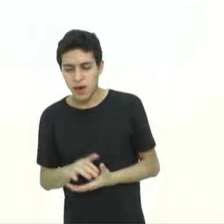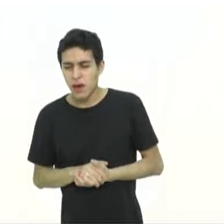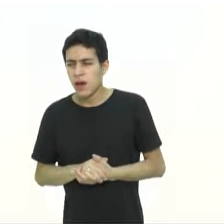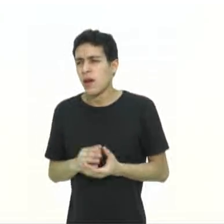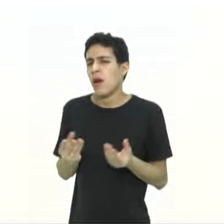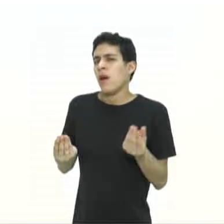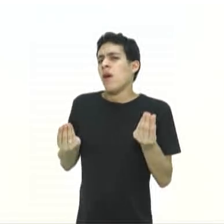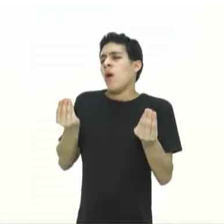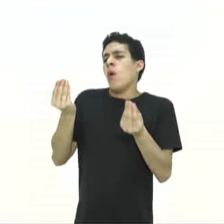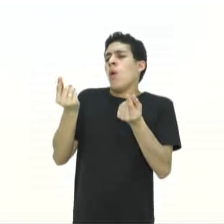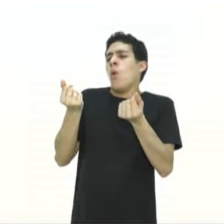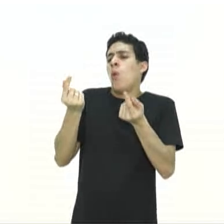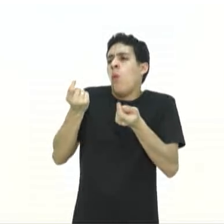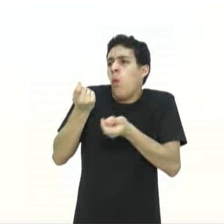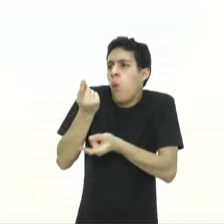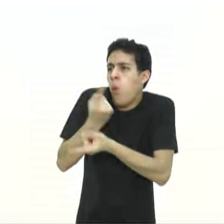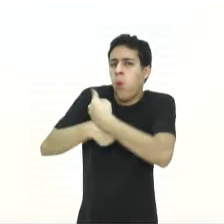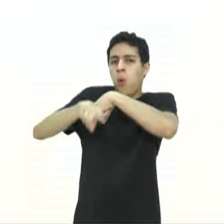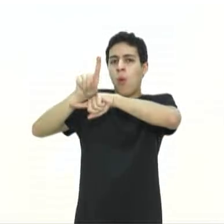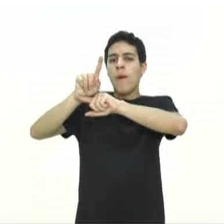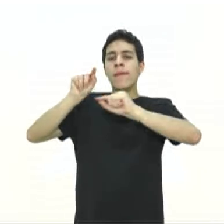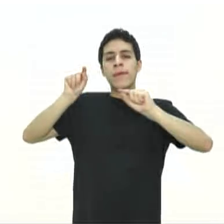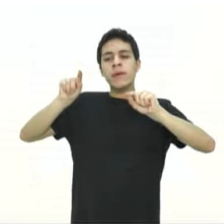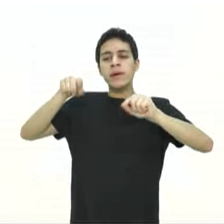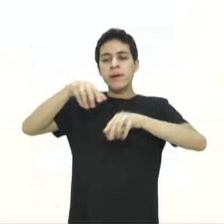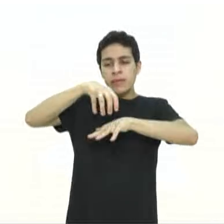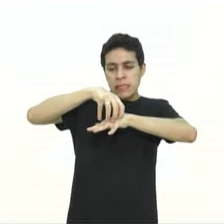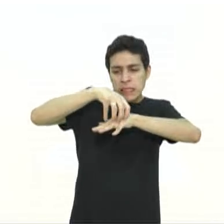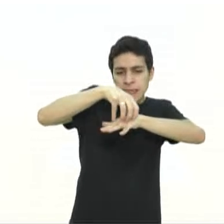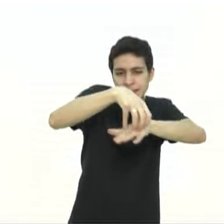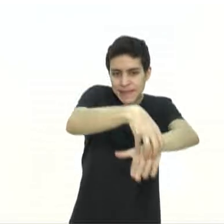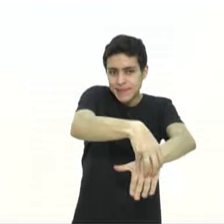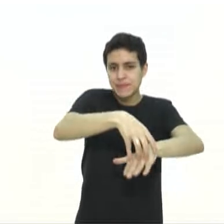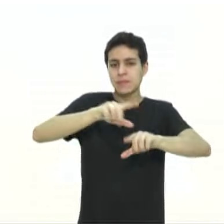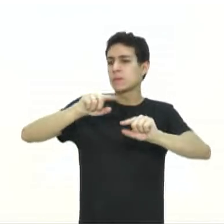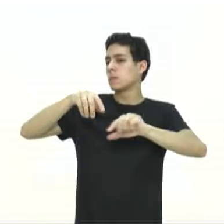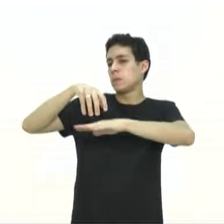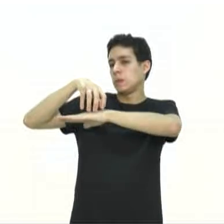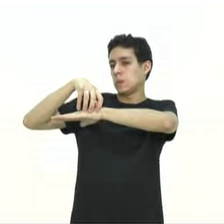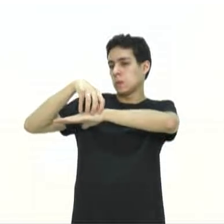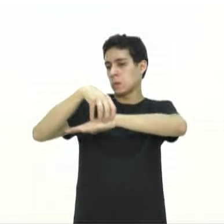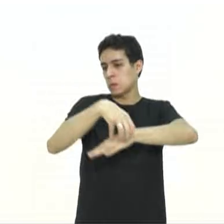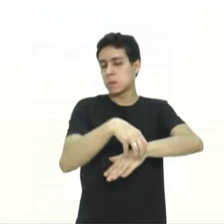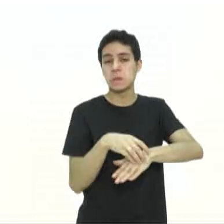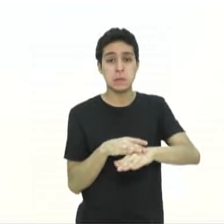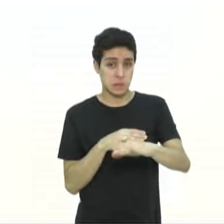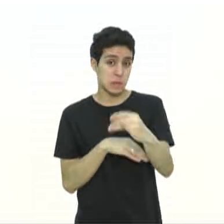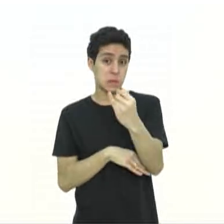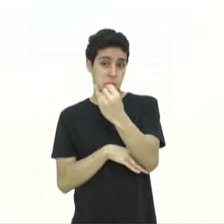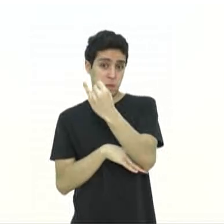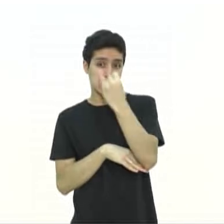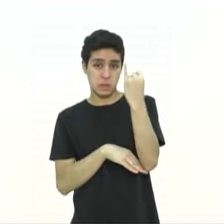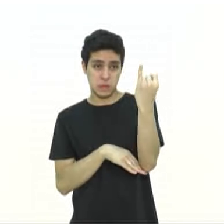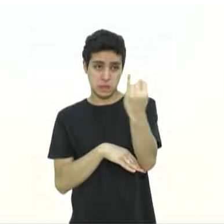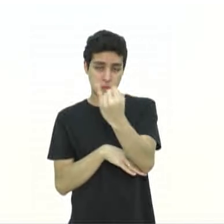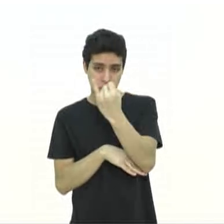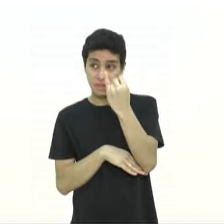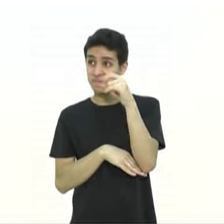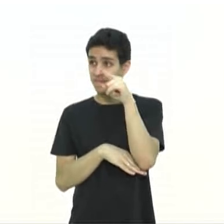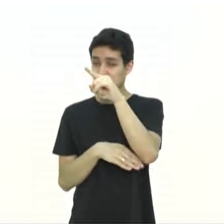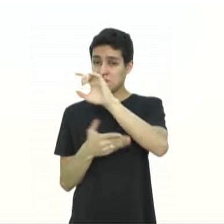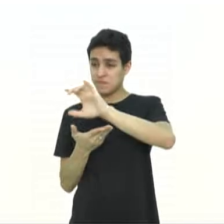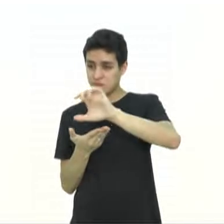atividades desenvolvidas estão o transporte, né, que é muito importante lá para a